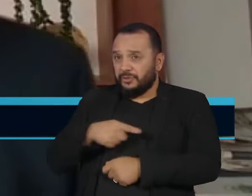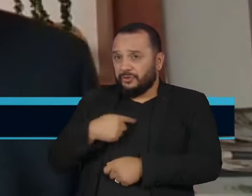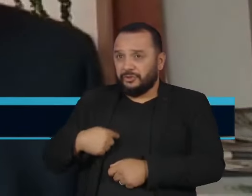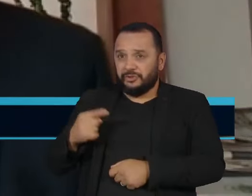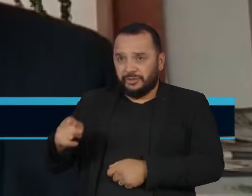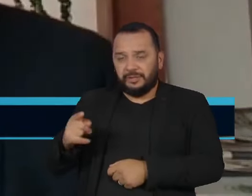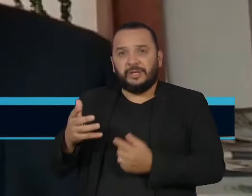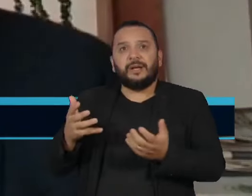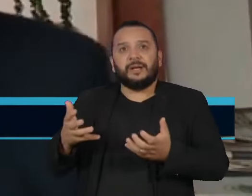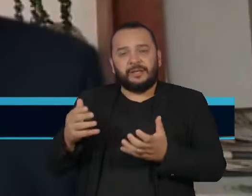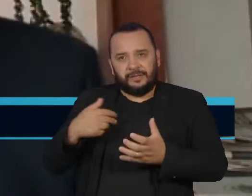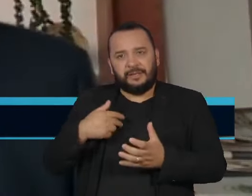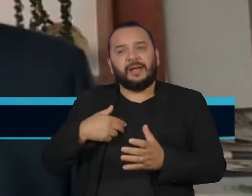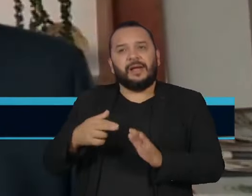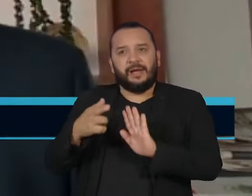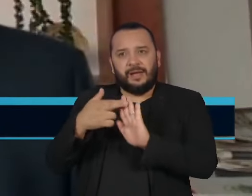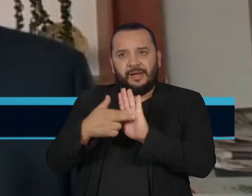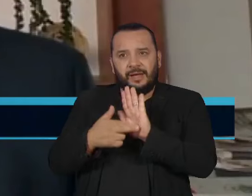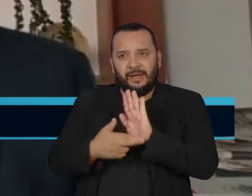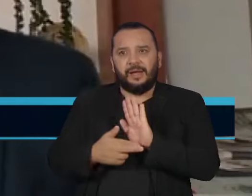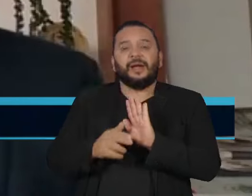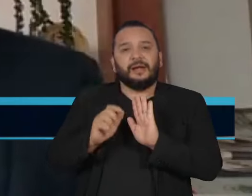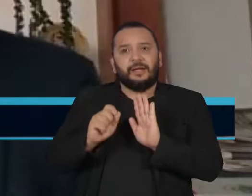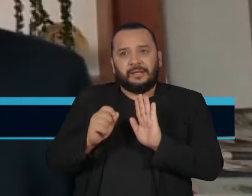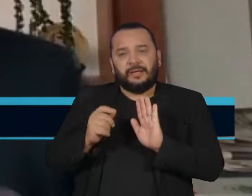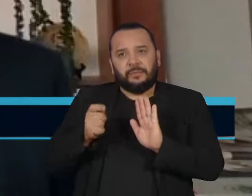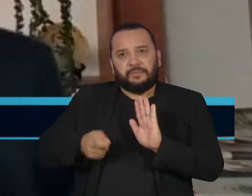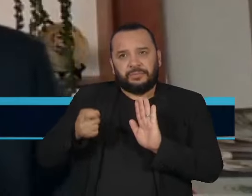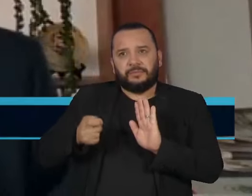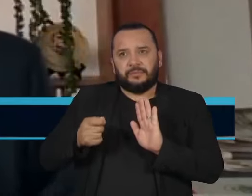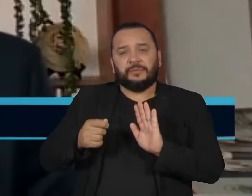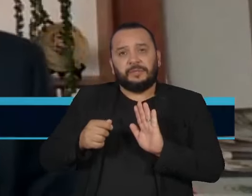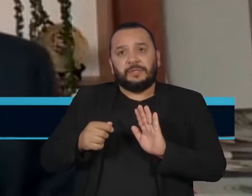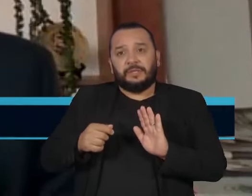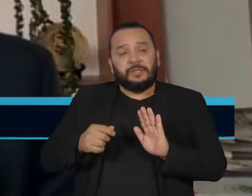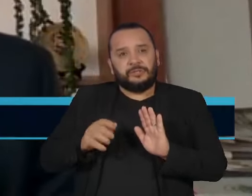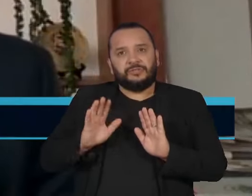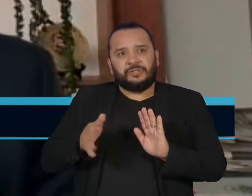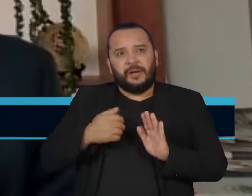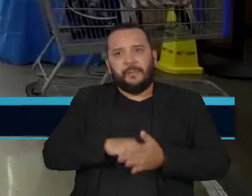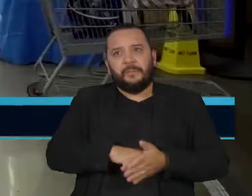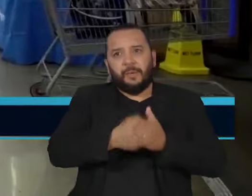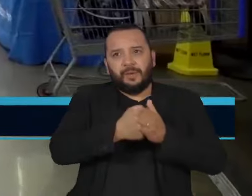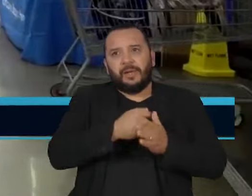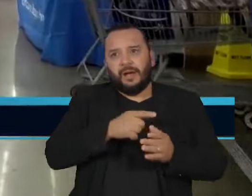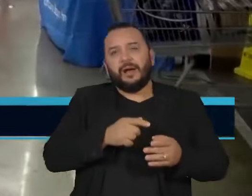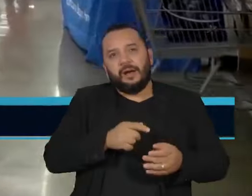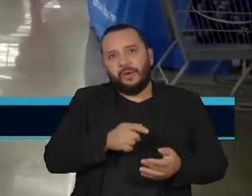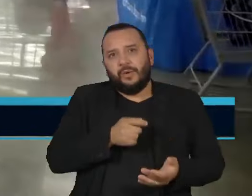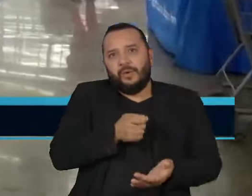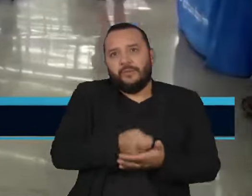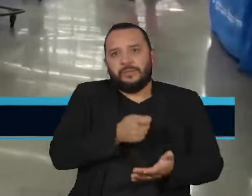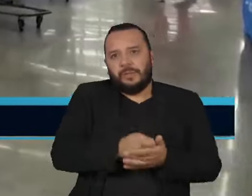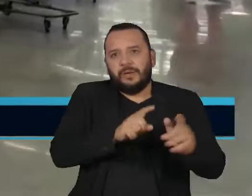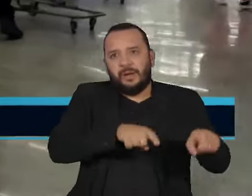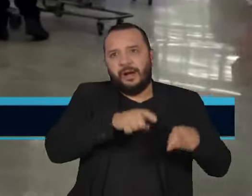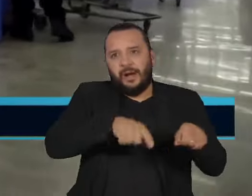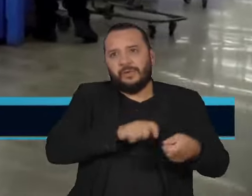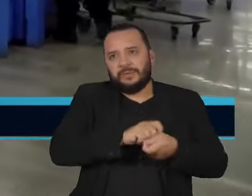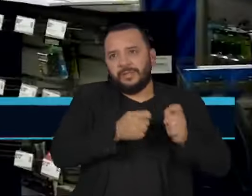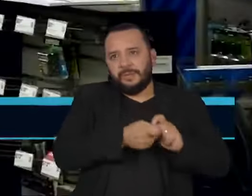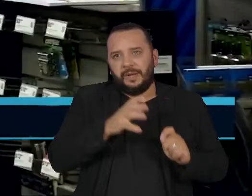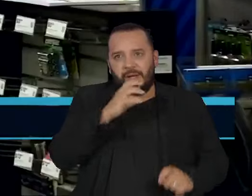restrição fitossanitária, ela faz imediatamente, obriga o nosso agro a se ajustar rapidamente. O resultado das urnas